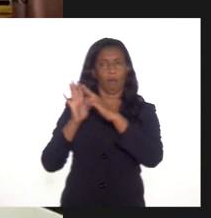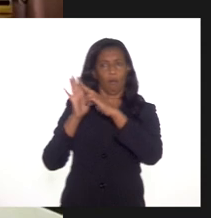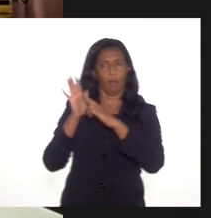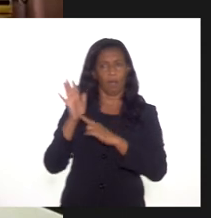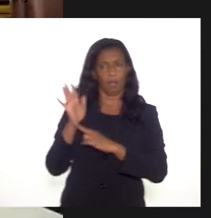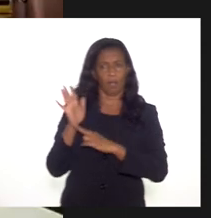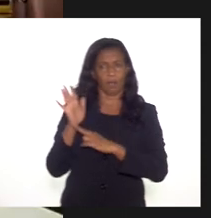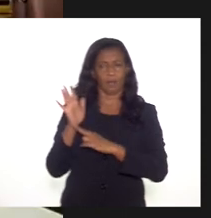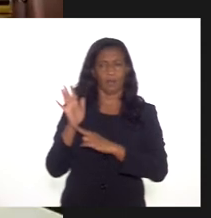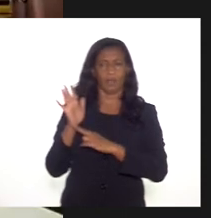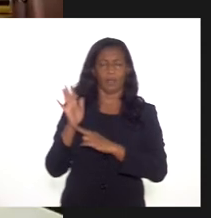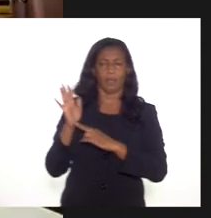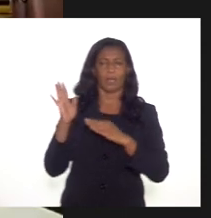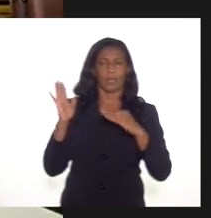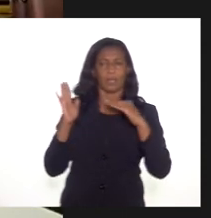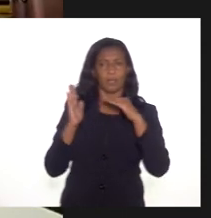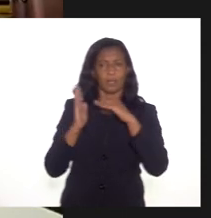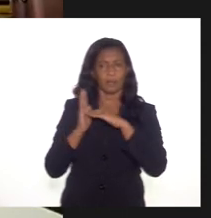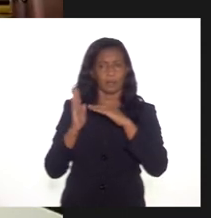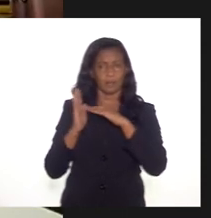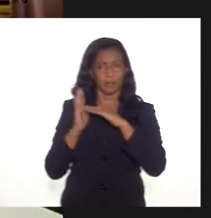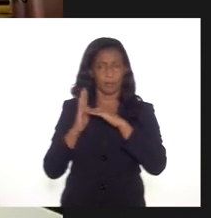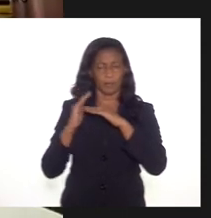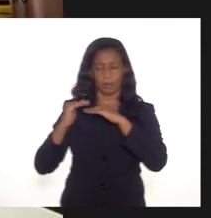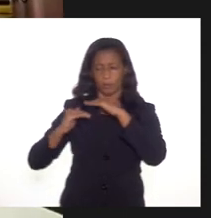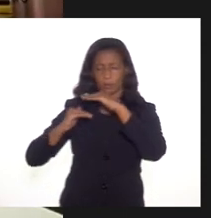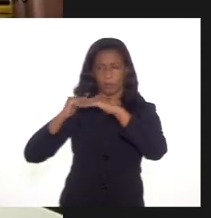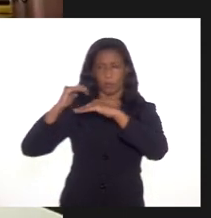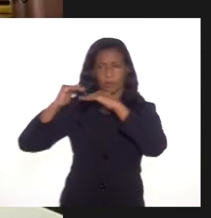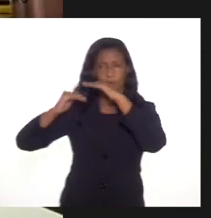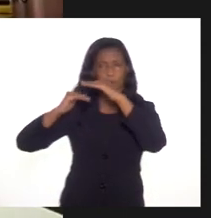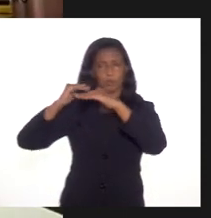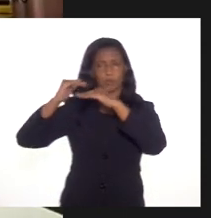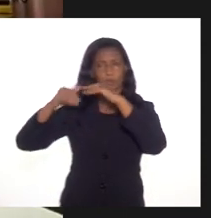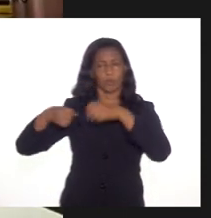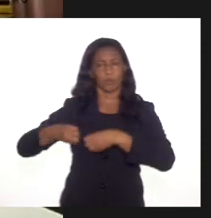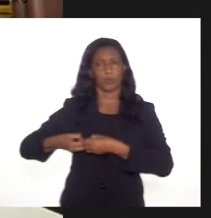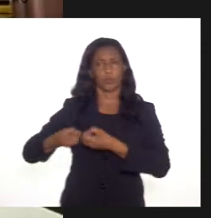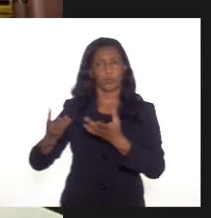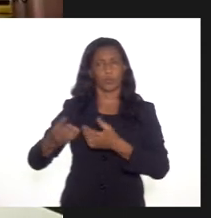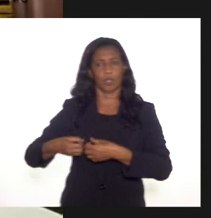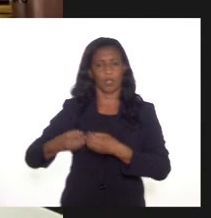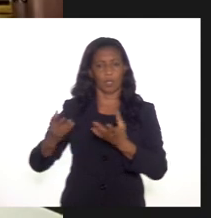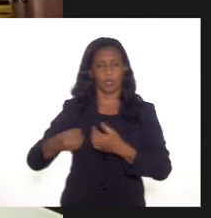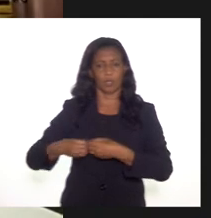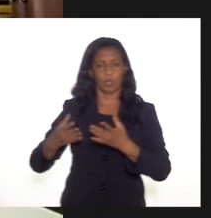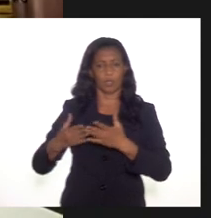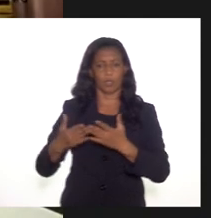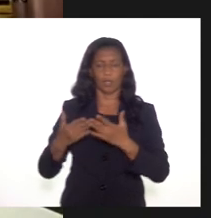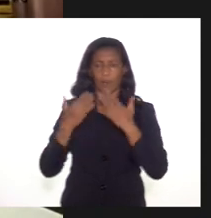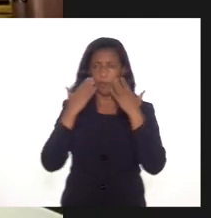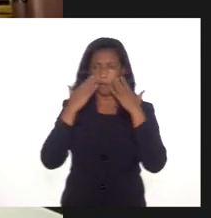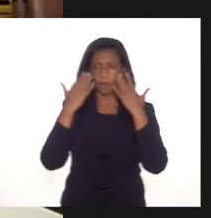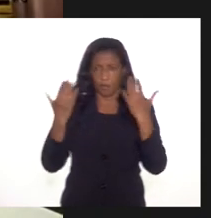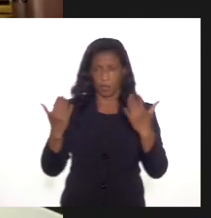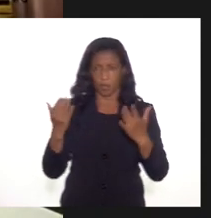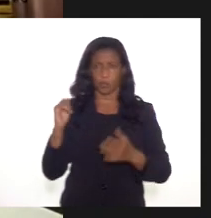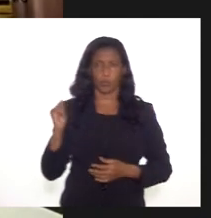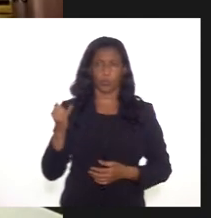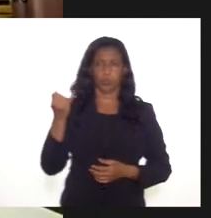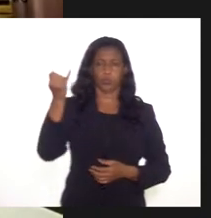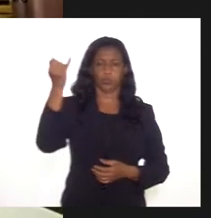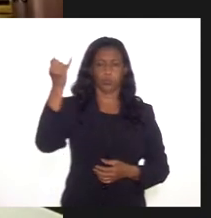limitações do crescimento das despesas frente ao índice de